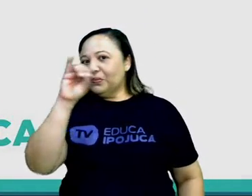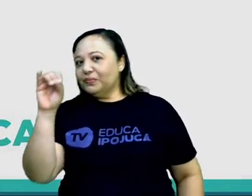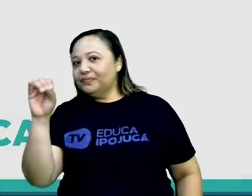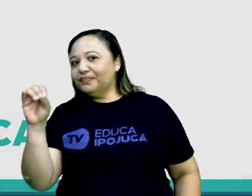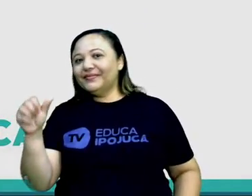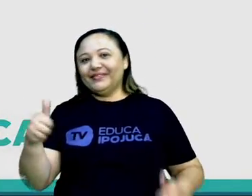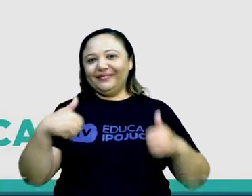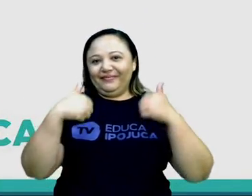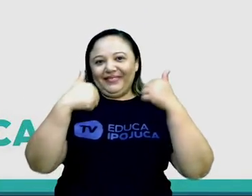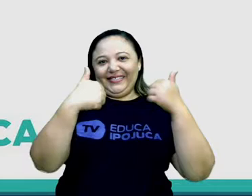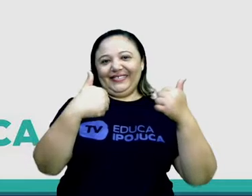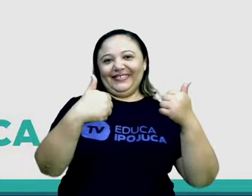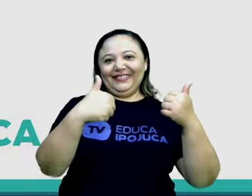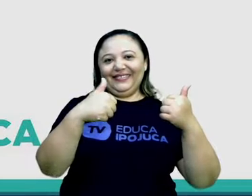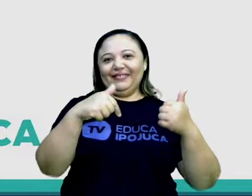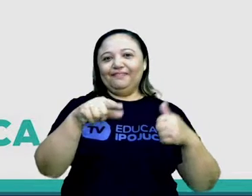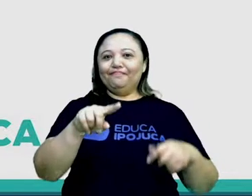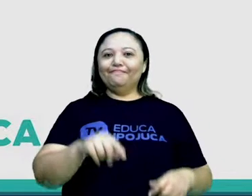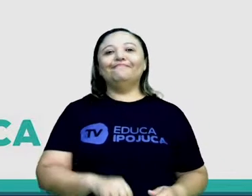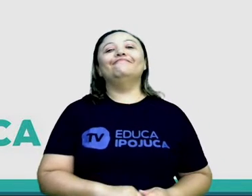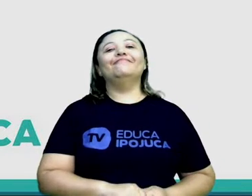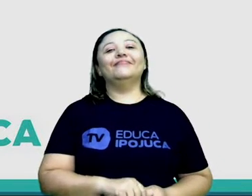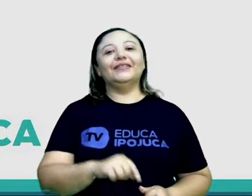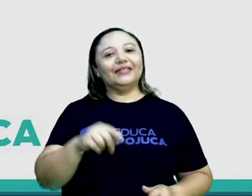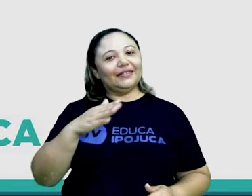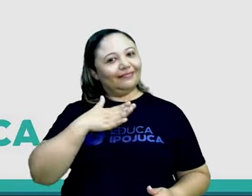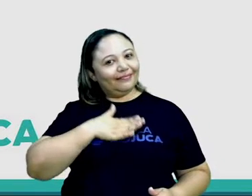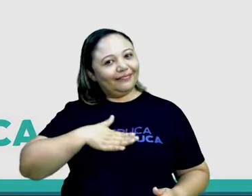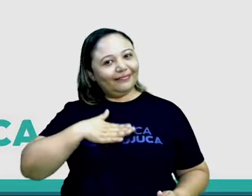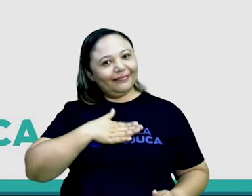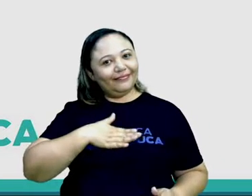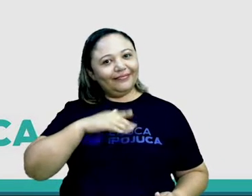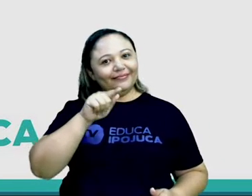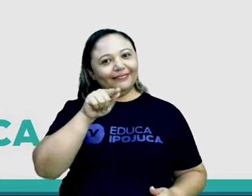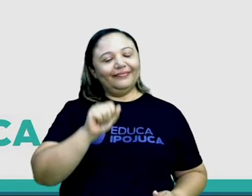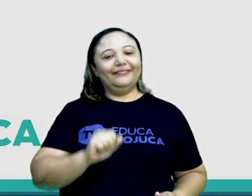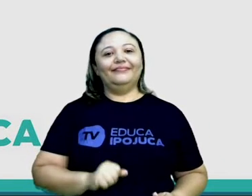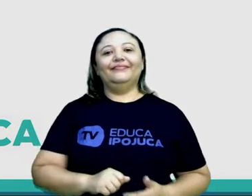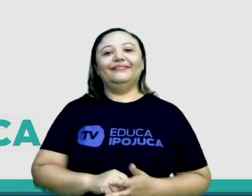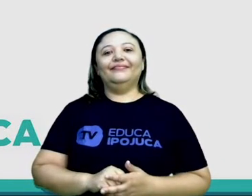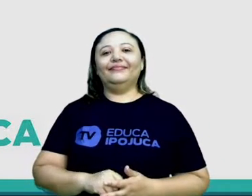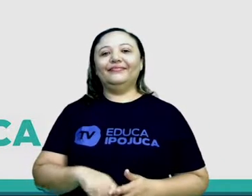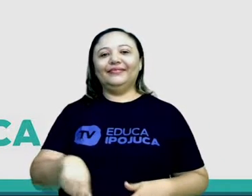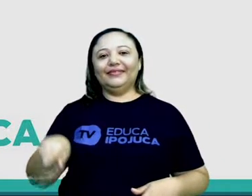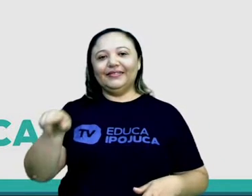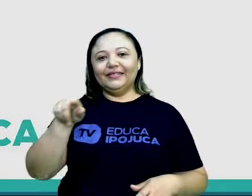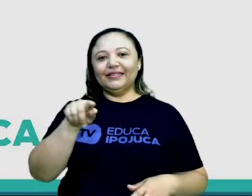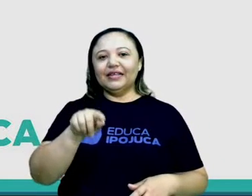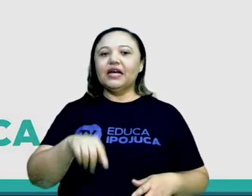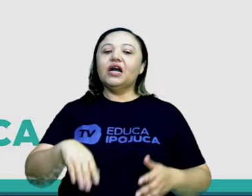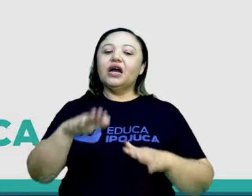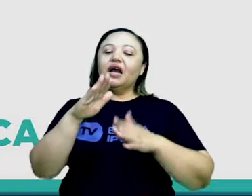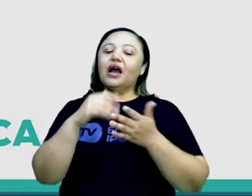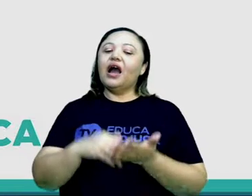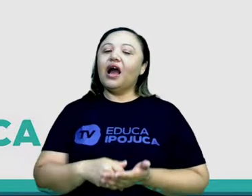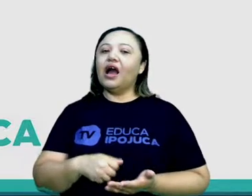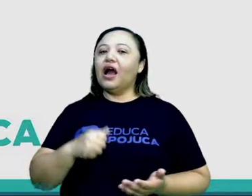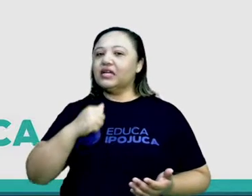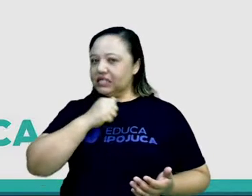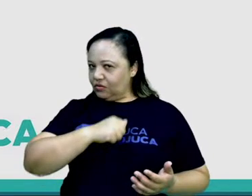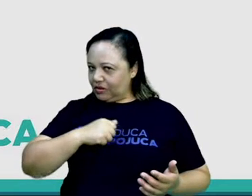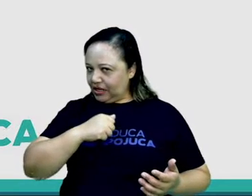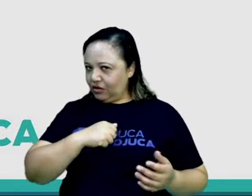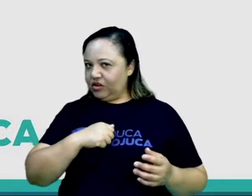Oi pessoal, tudo bem? Como é que vocês estão? Saudades? Vamos matar saudades agora com mais uma aula de matemática super